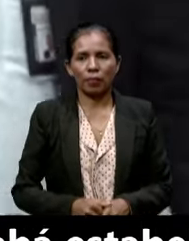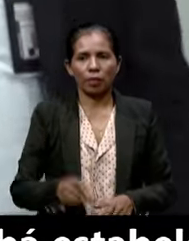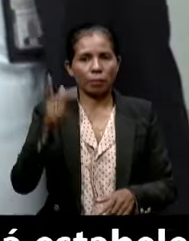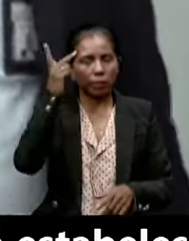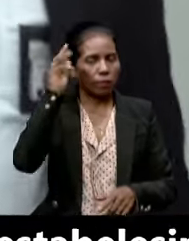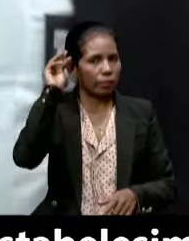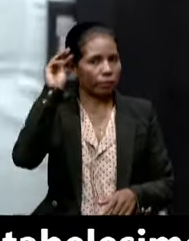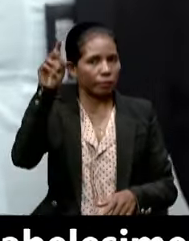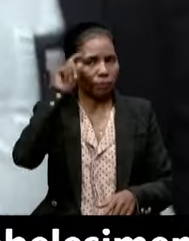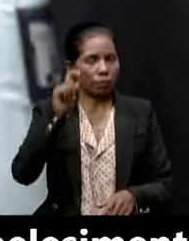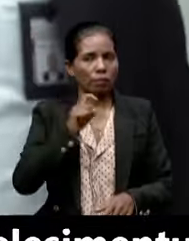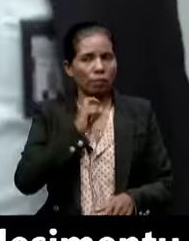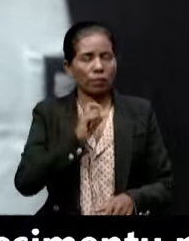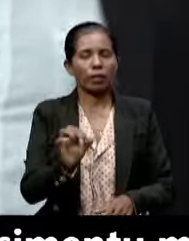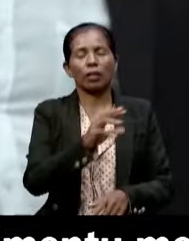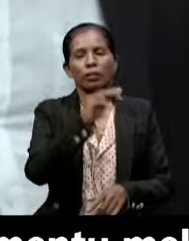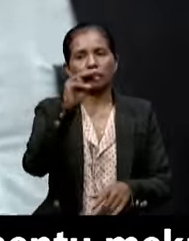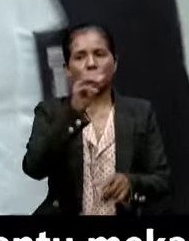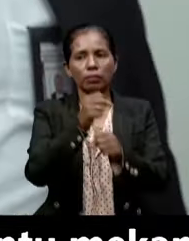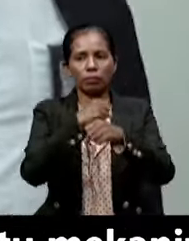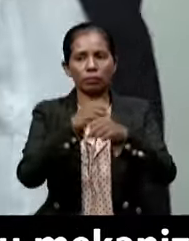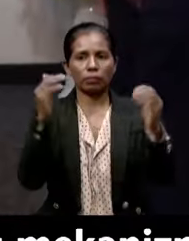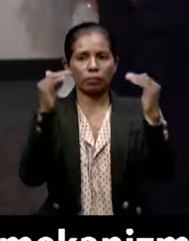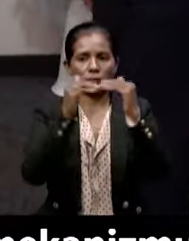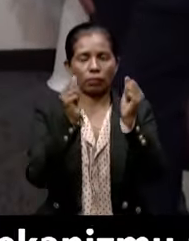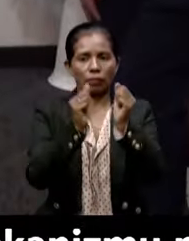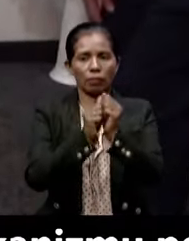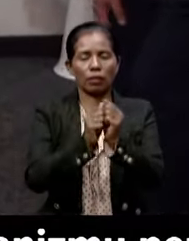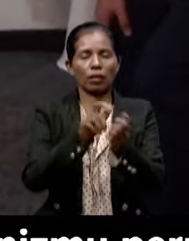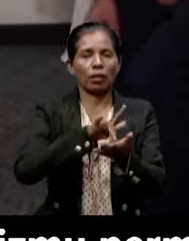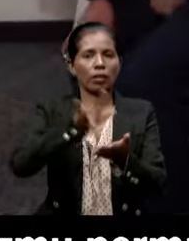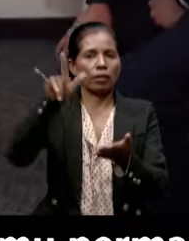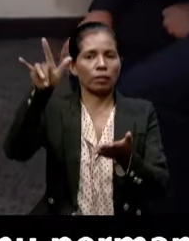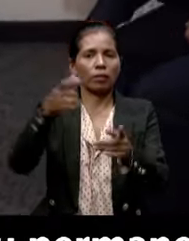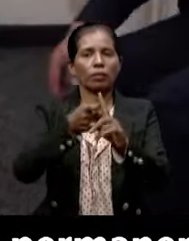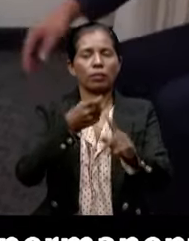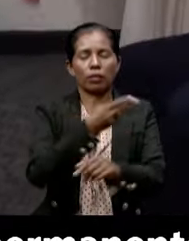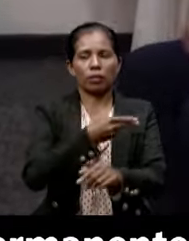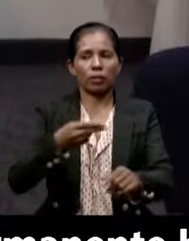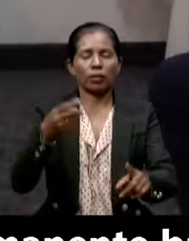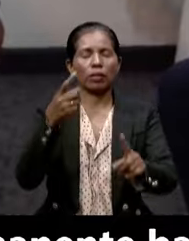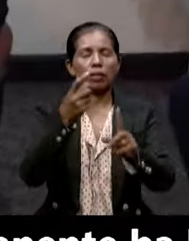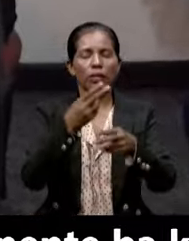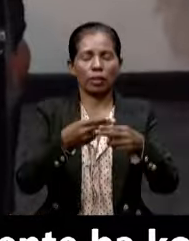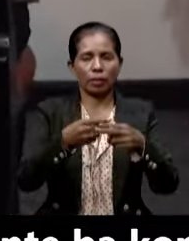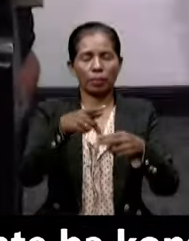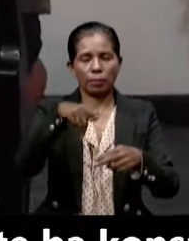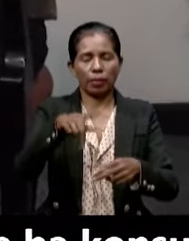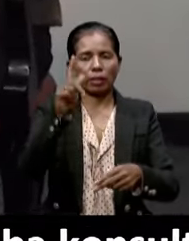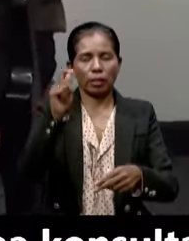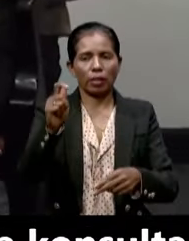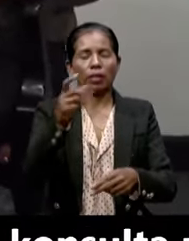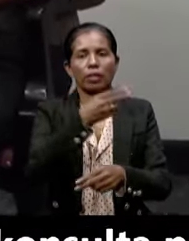Primeiro-ministro Kairala Shanana Guzmão nia segunda nei halau encontro a empresa aviação russa Indonésia, onaram PT Indonésia Air